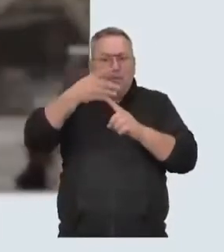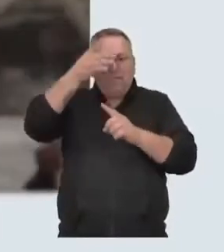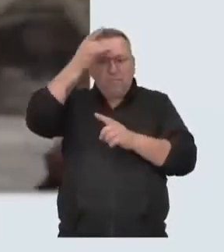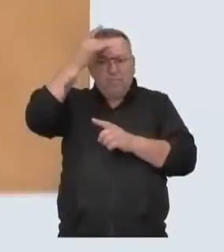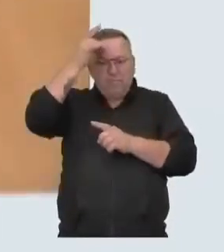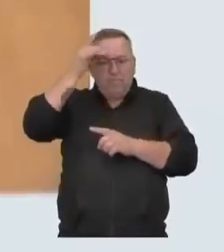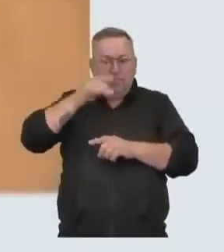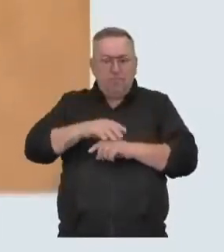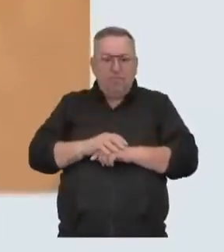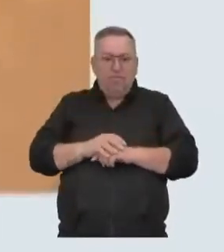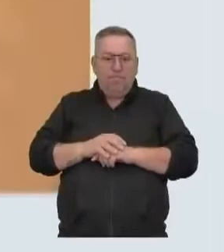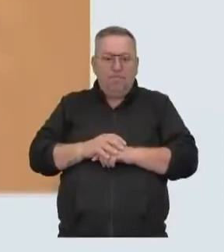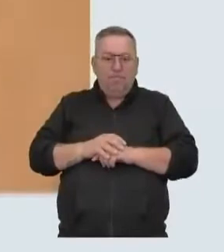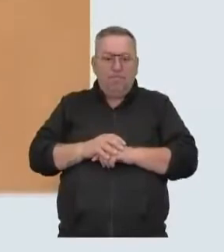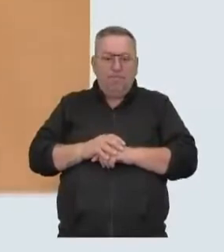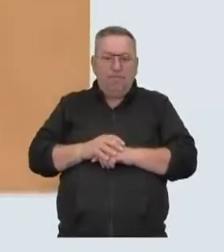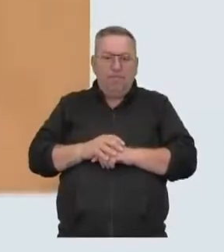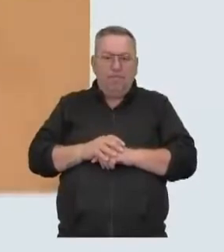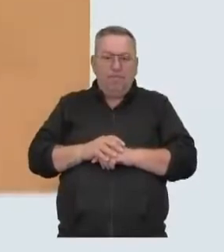história?